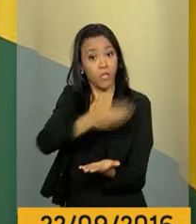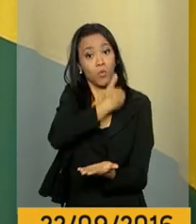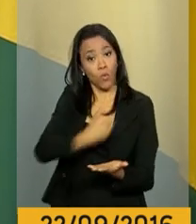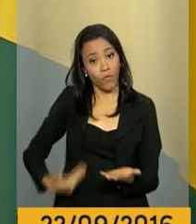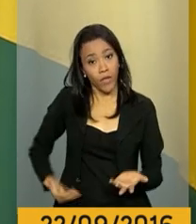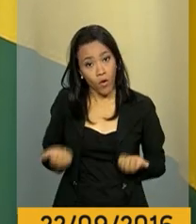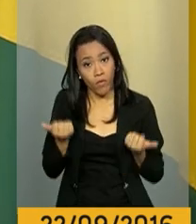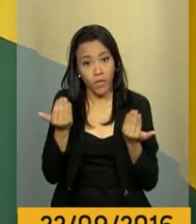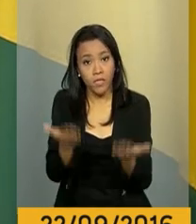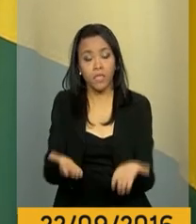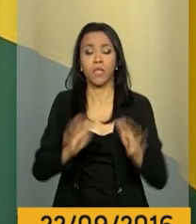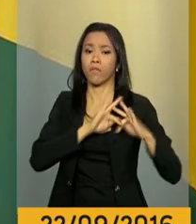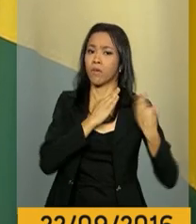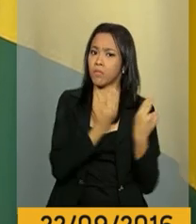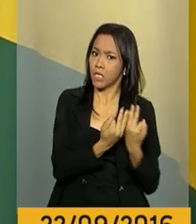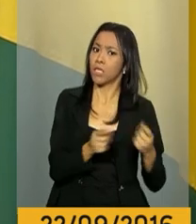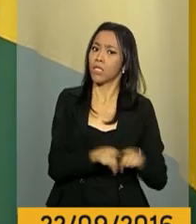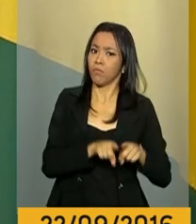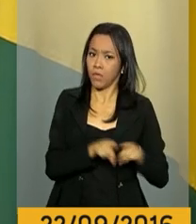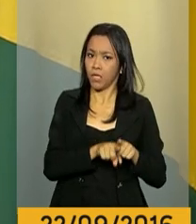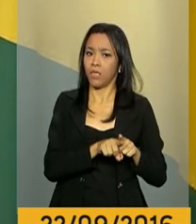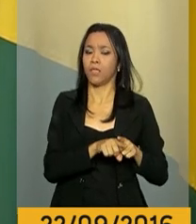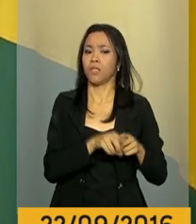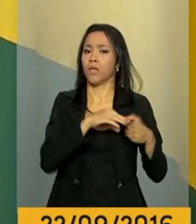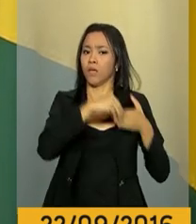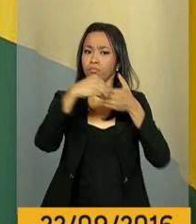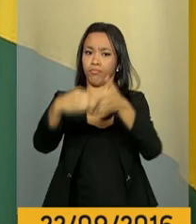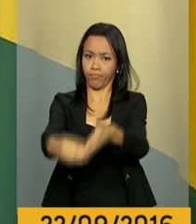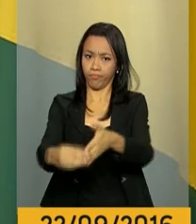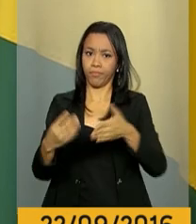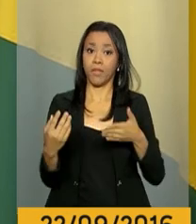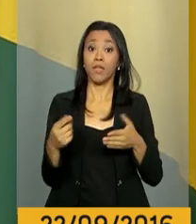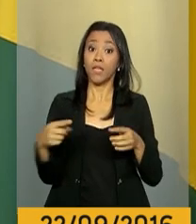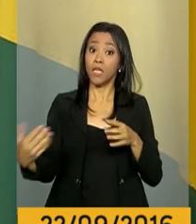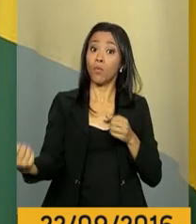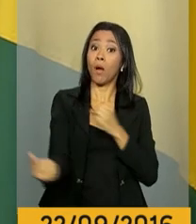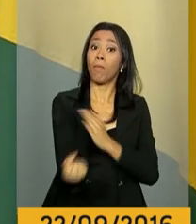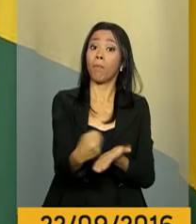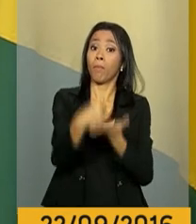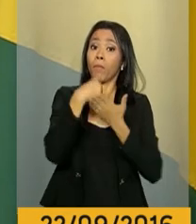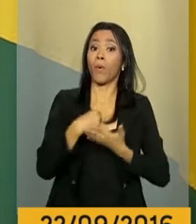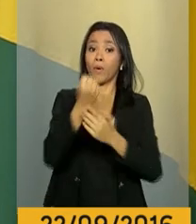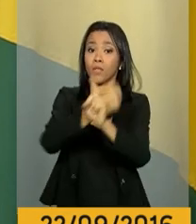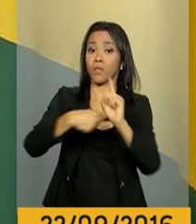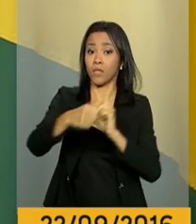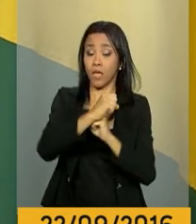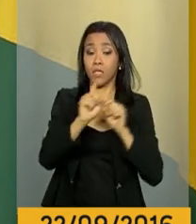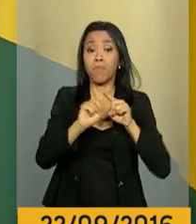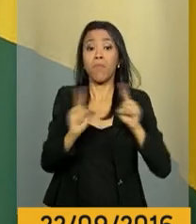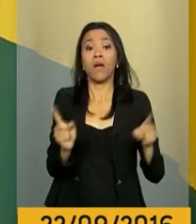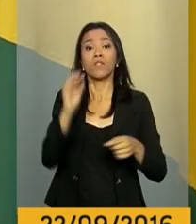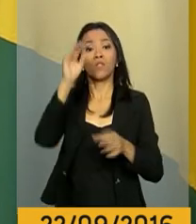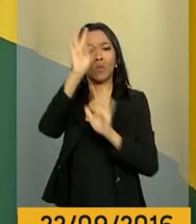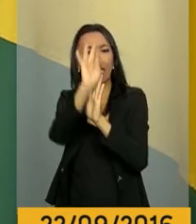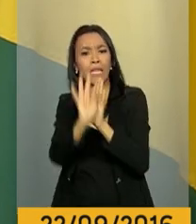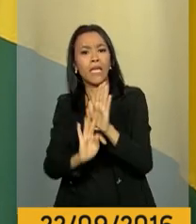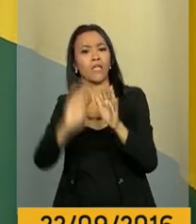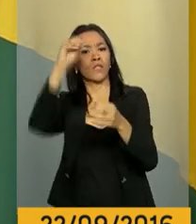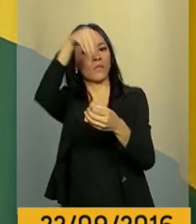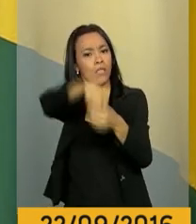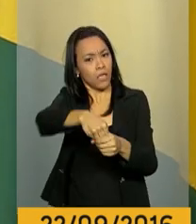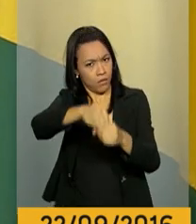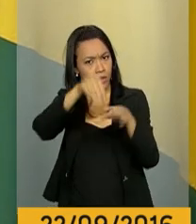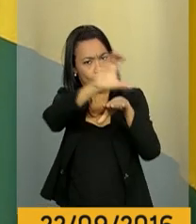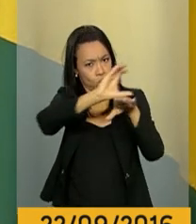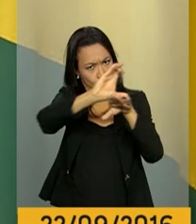dever de todos da família com a colaboração da sociedade mas o texto constitucional isto eu digo com